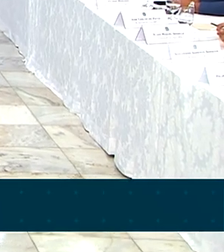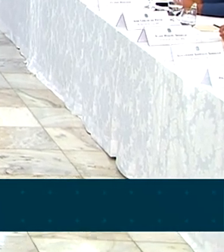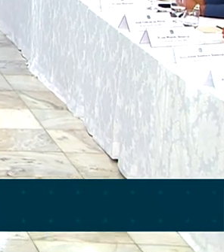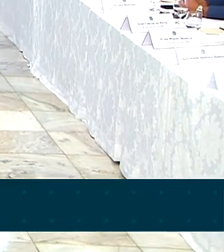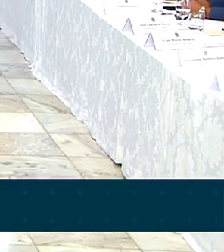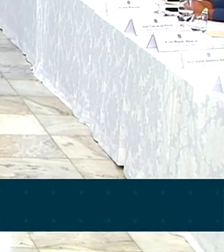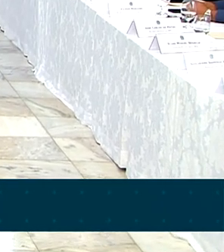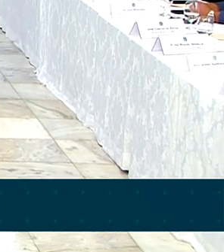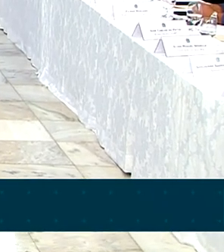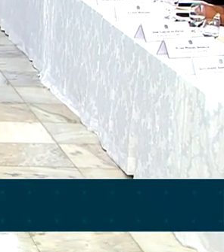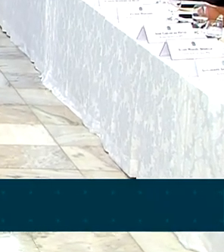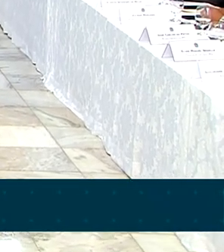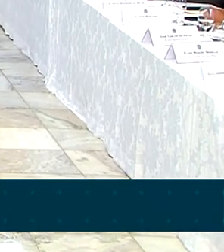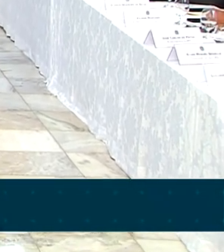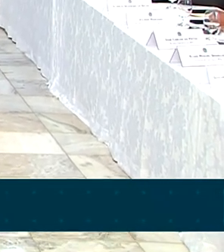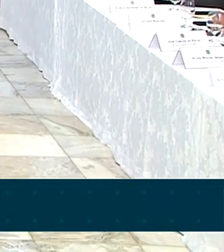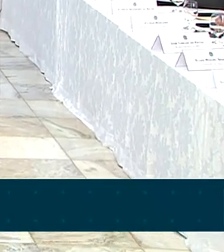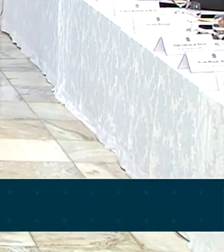Só estou